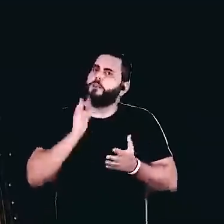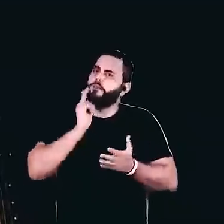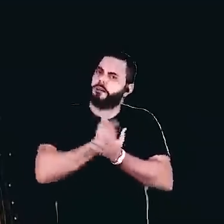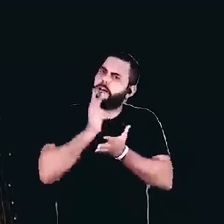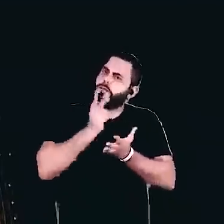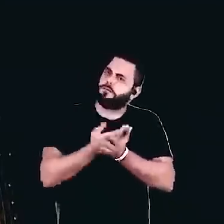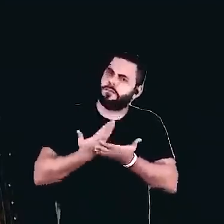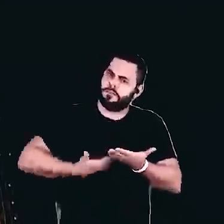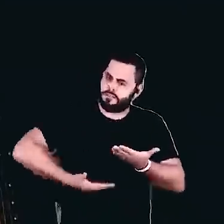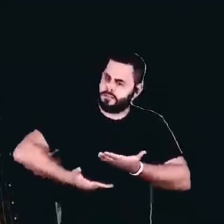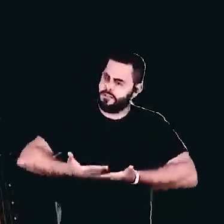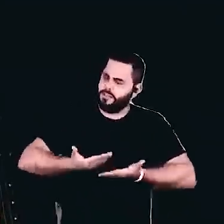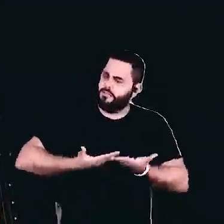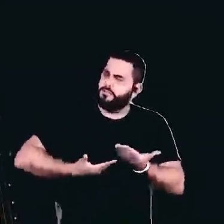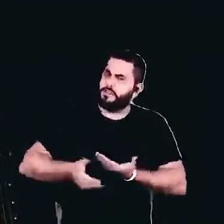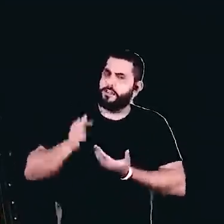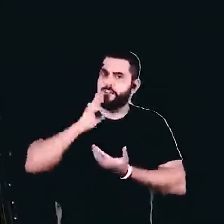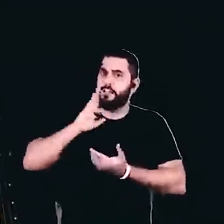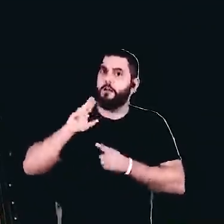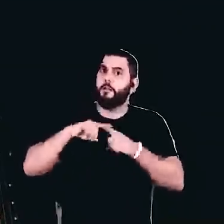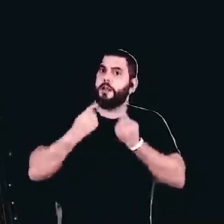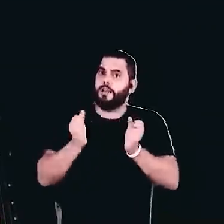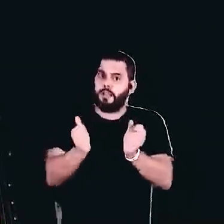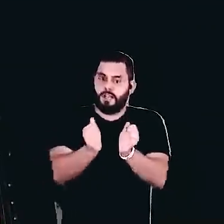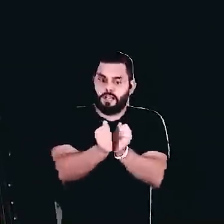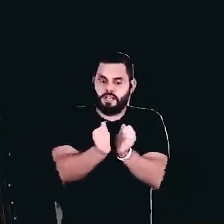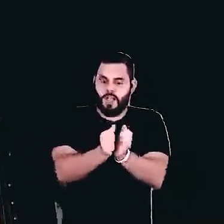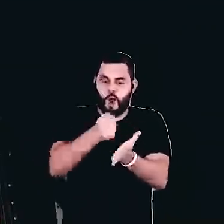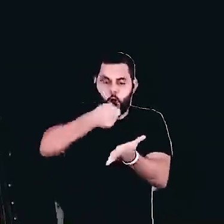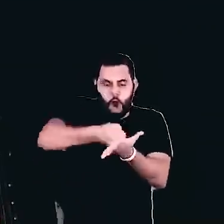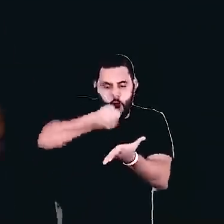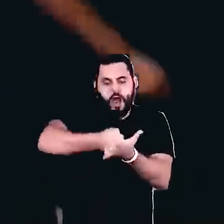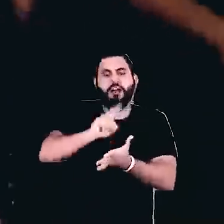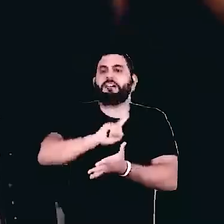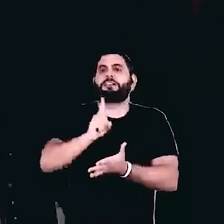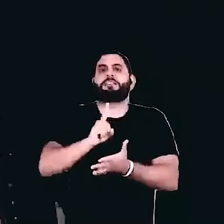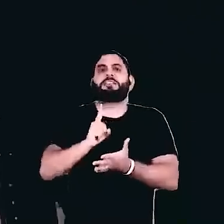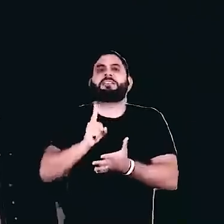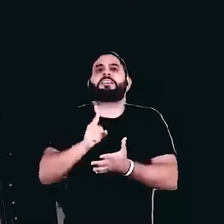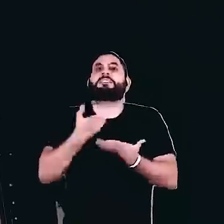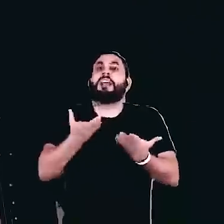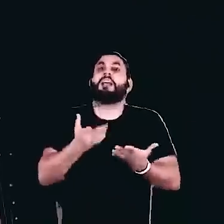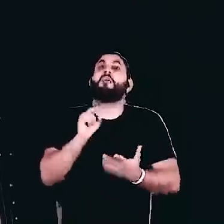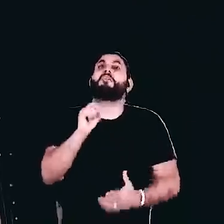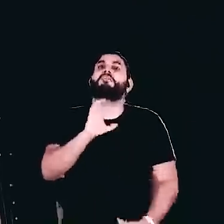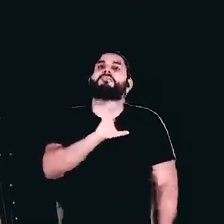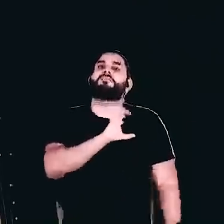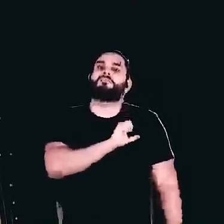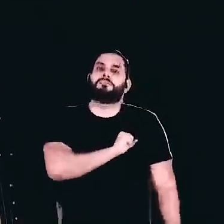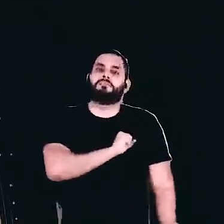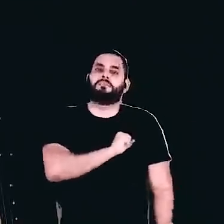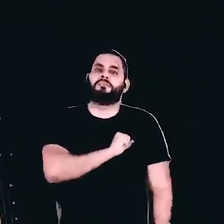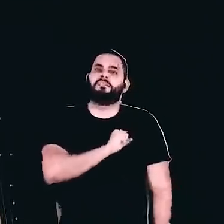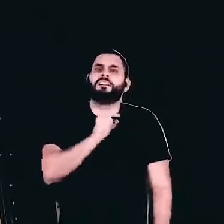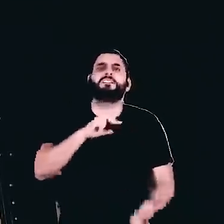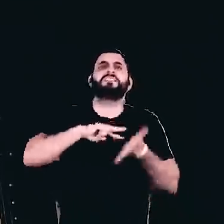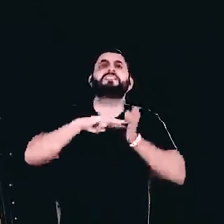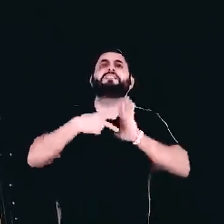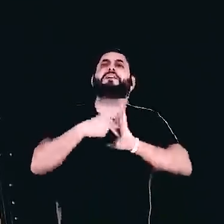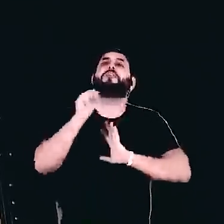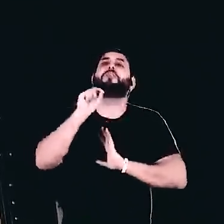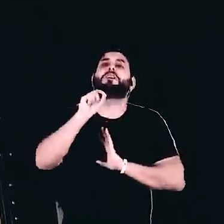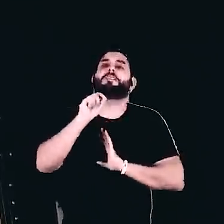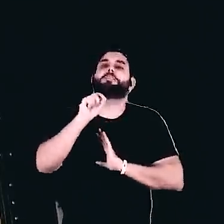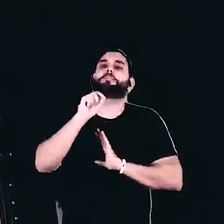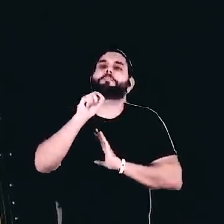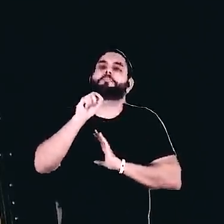continuar servindo aquele senhor, mas não seria mais por obrigação. Agora seria por amor. E o que é que ia simbolizar isso? Se